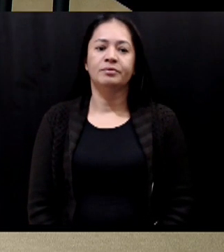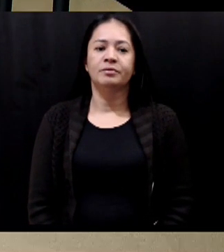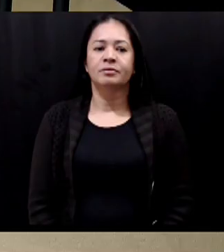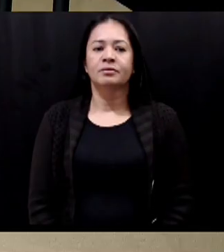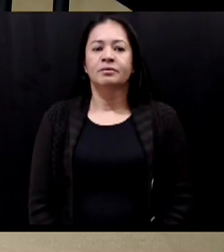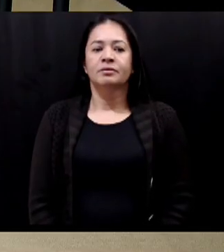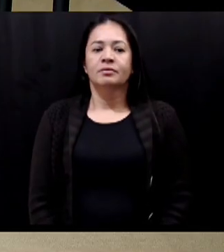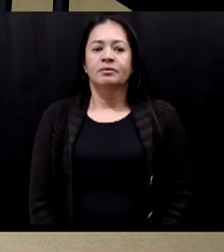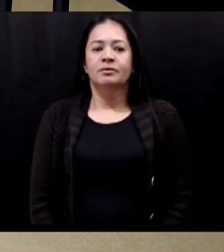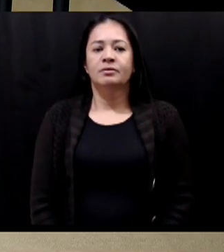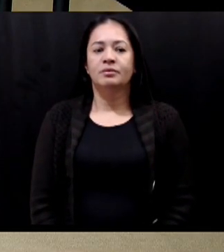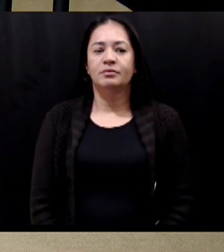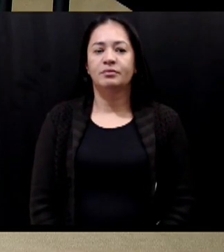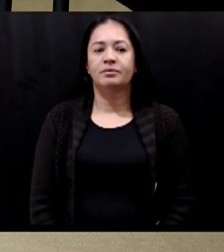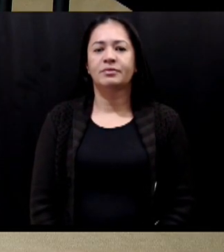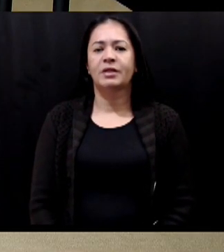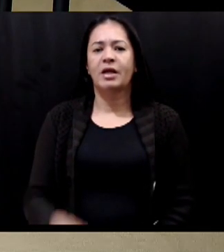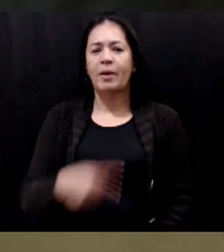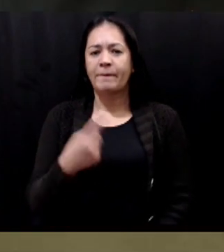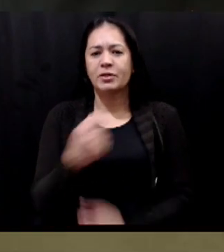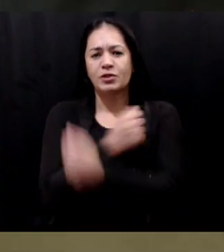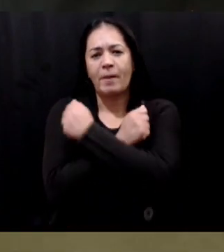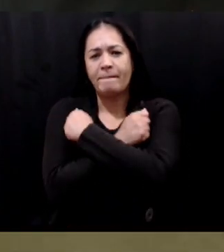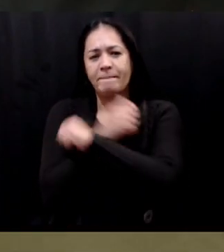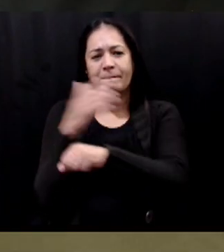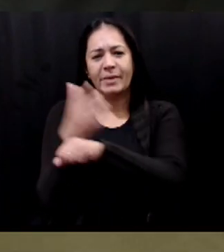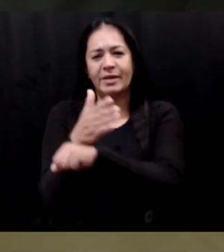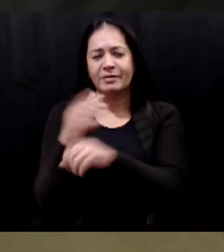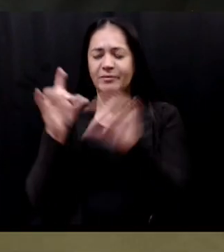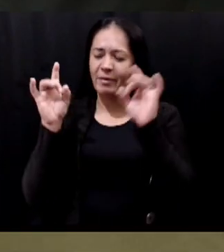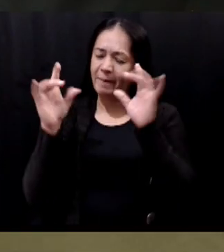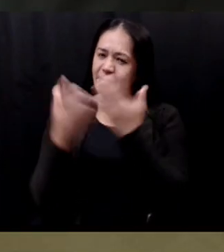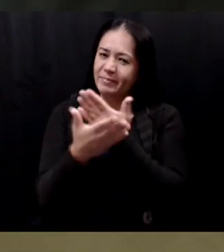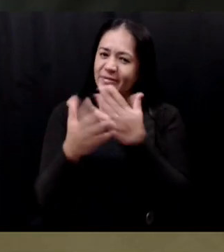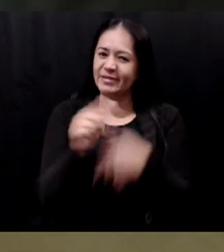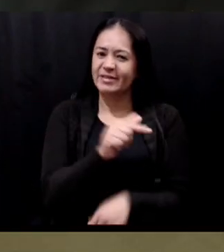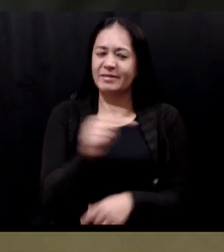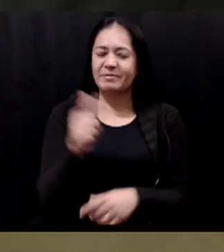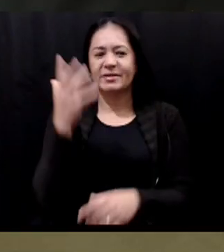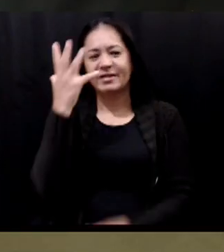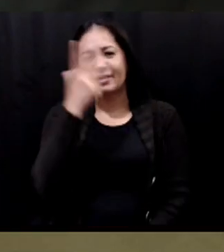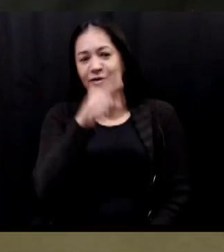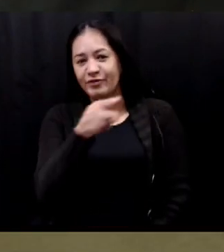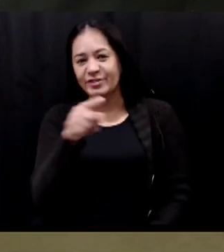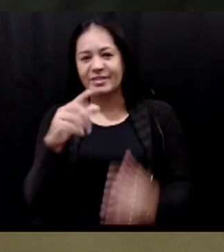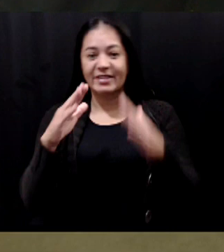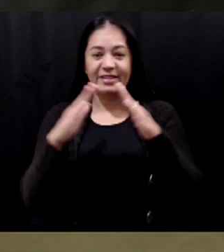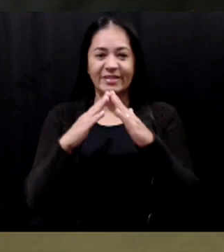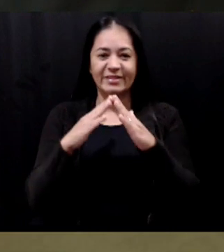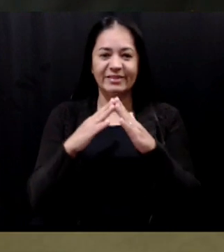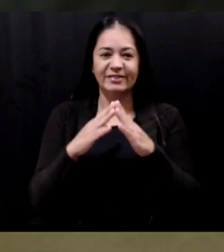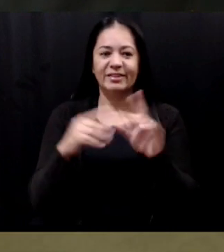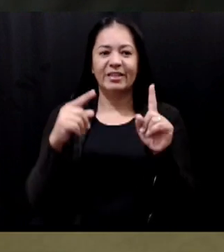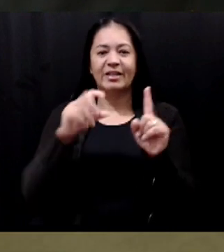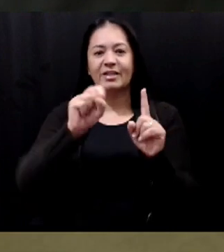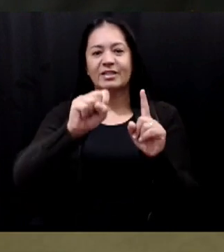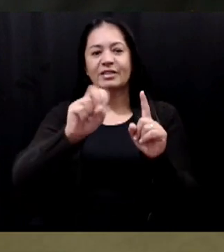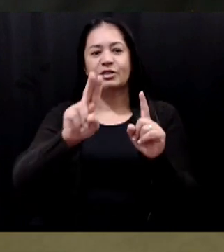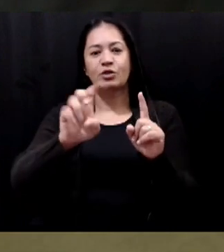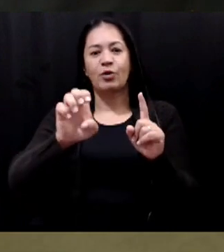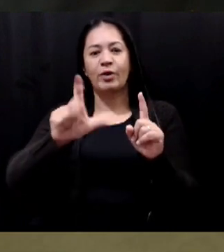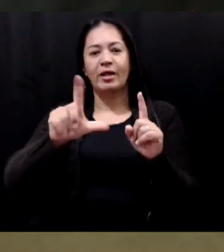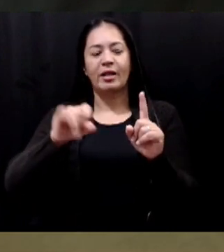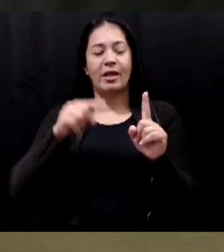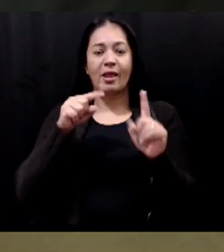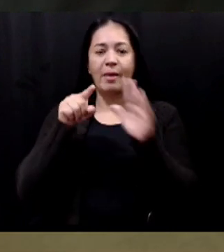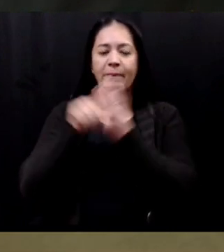aquele abraço, um bom dia especial, uma semana linda para você que está aí do outro lado. Alô, Sueli, Vila Teixeira. Ficar muito tempo sem comer